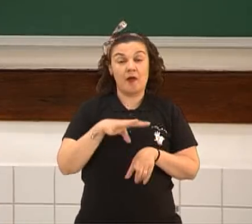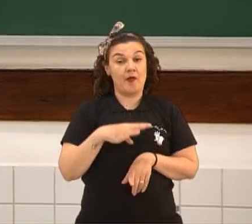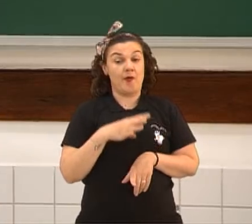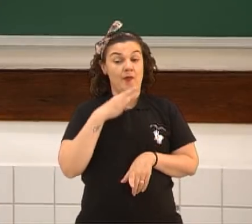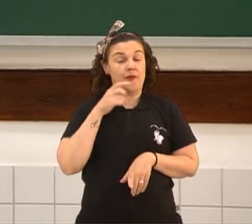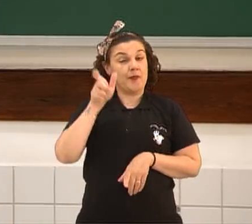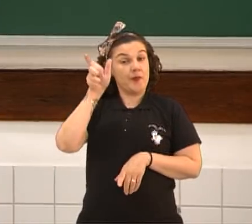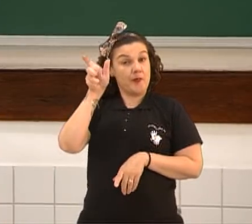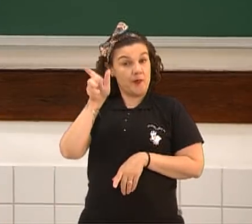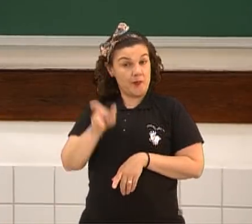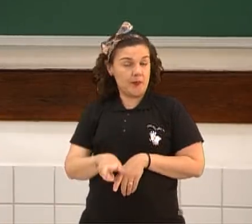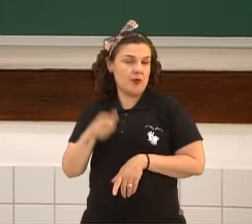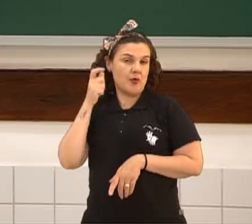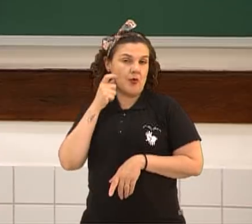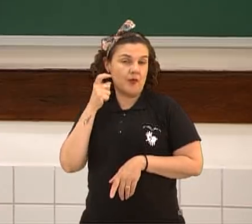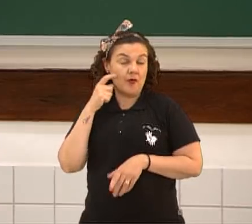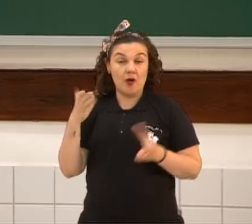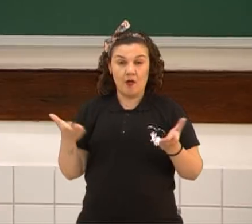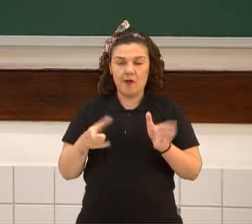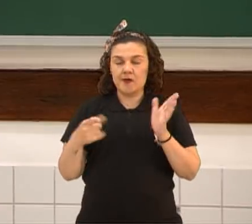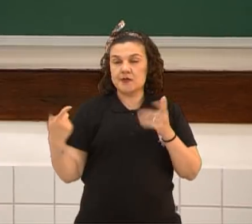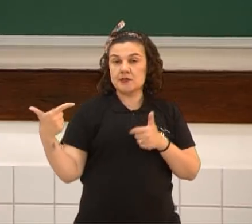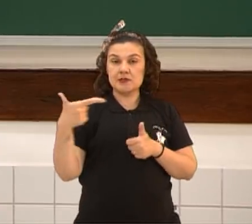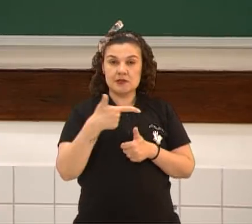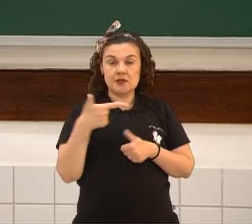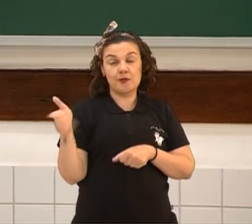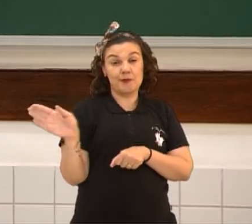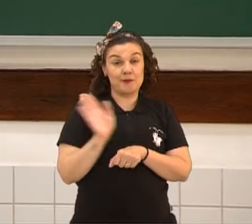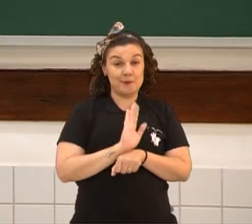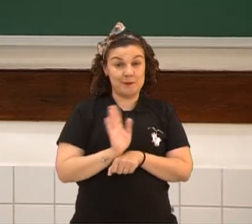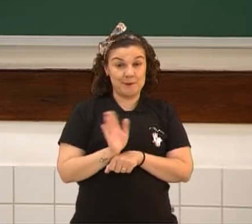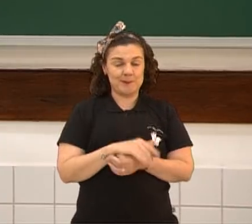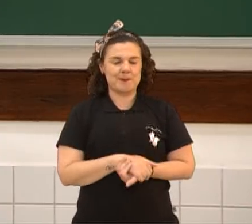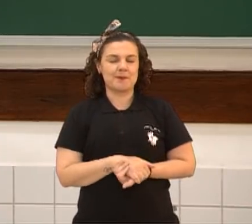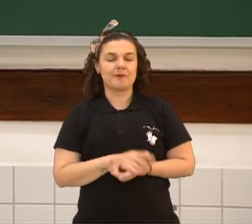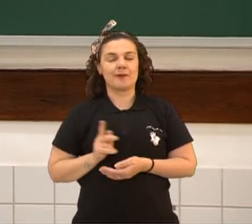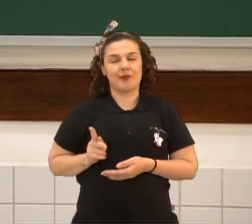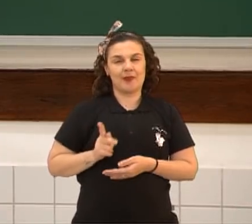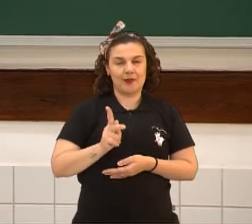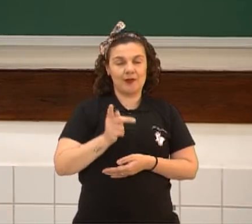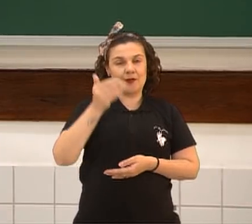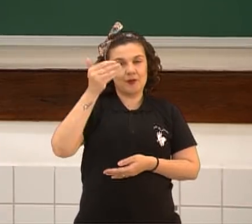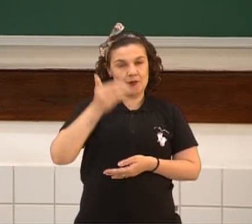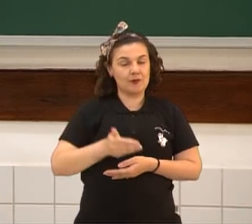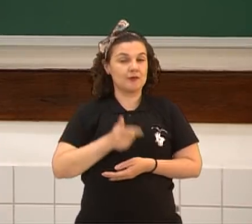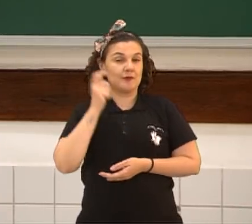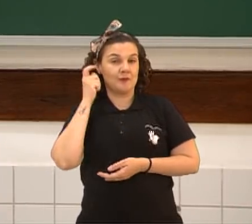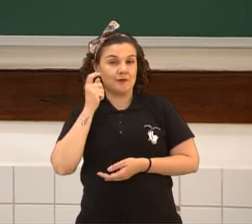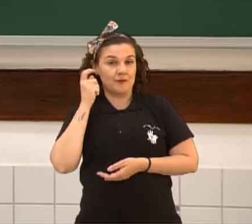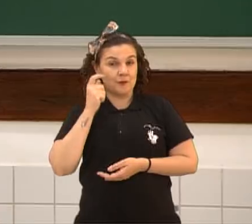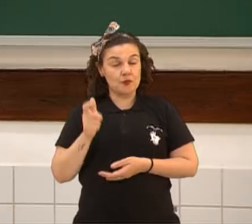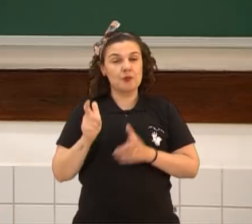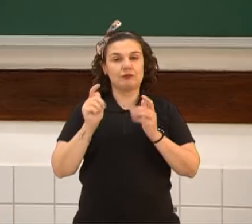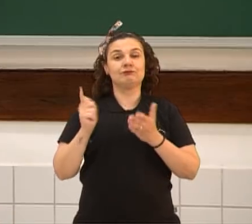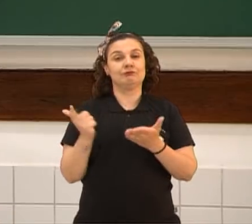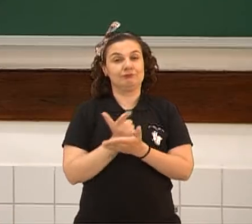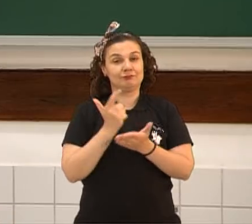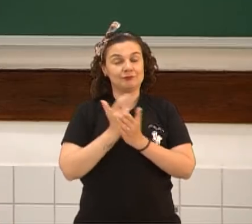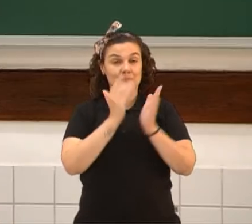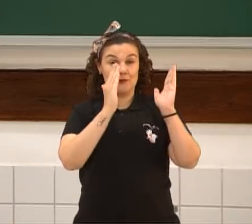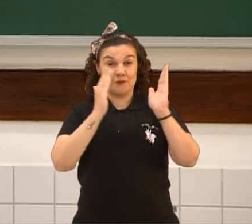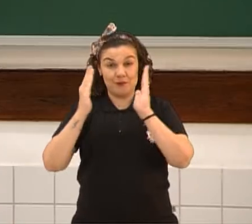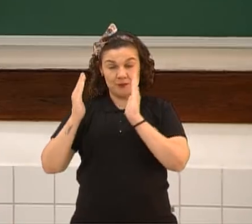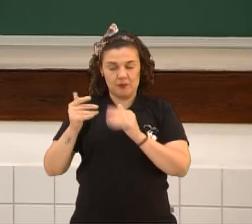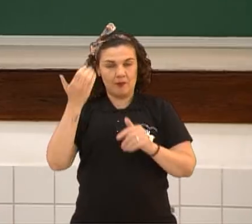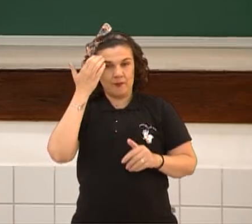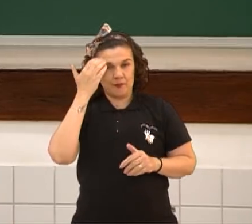também o quadrinista que vai estar representando. Temos um segundo vídeo na nossa aula de hoje, que continuamos a fala com o Fúvio Pacheco, diretamente da Gibiteca de Curitiba. Então